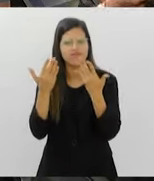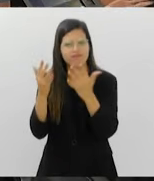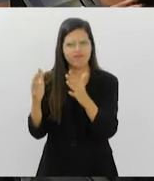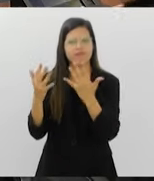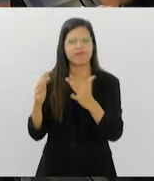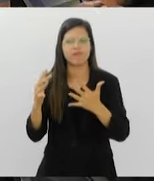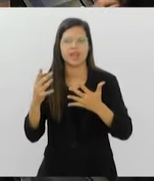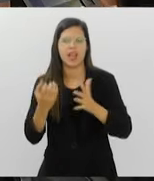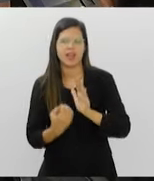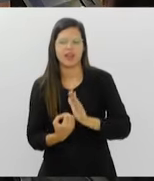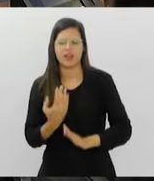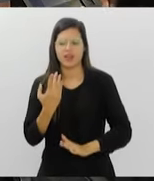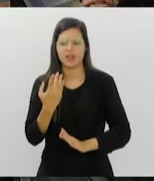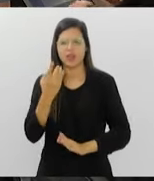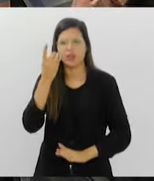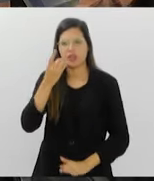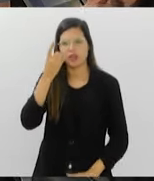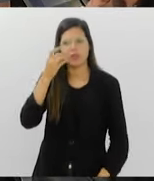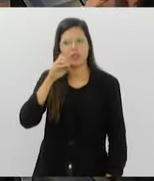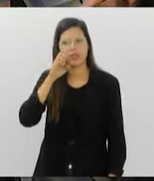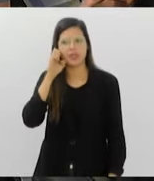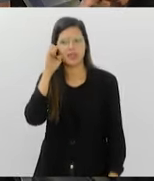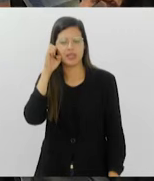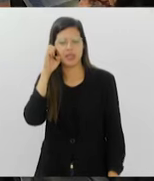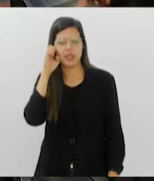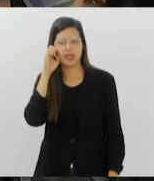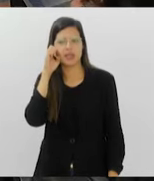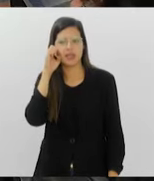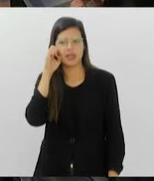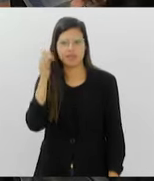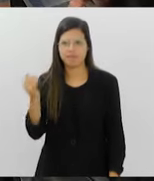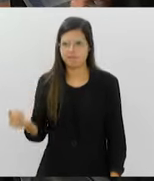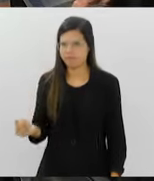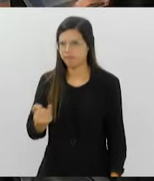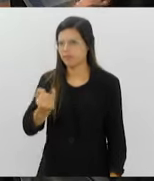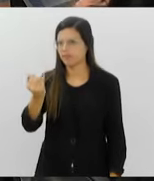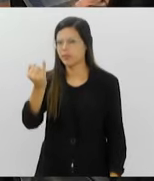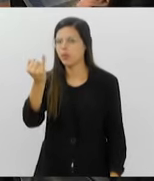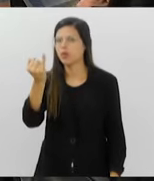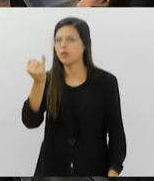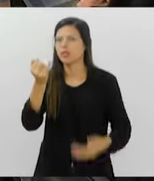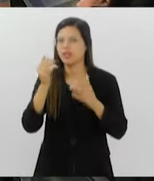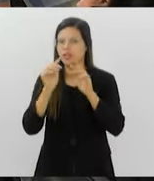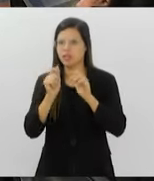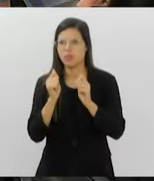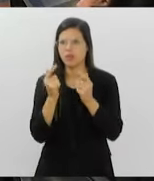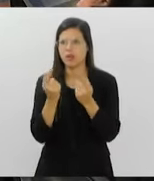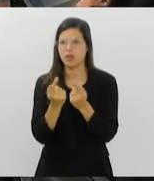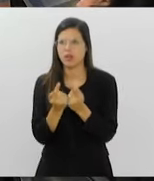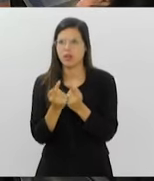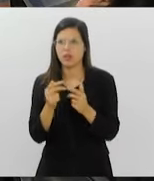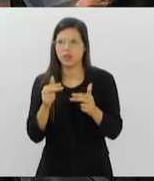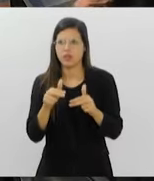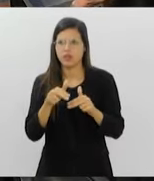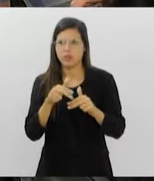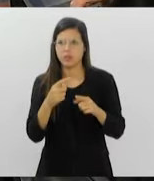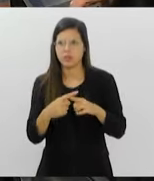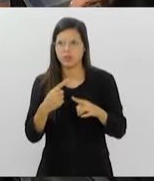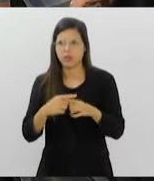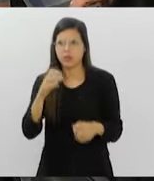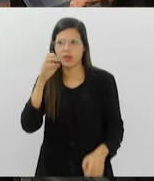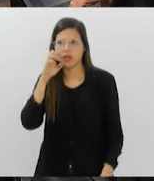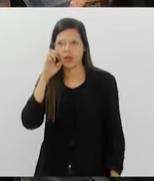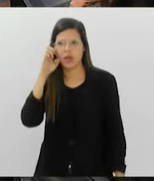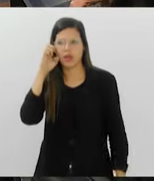Élica Takimoto, uma adição importantíssima para o Parlamento Fluminense, pois Élica, desde o início do seu